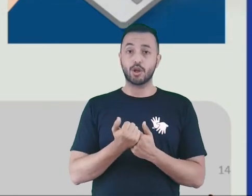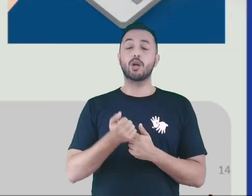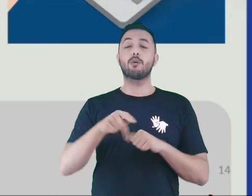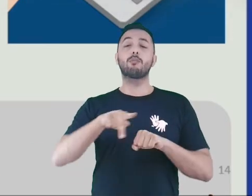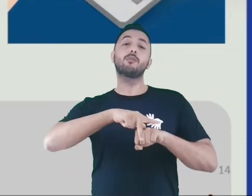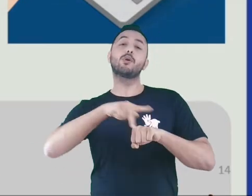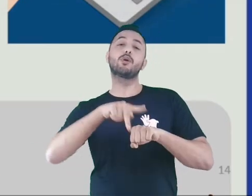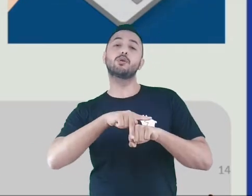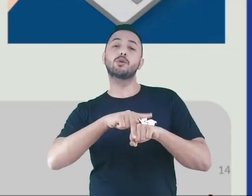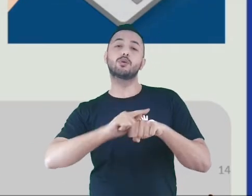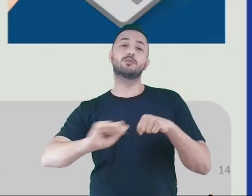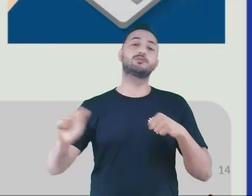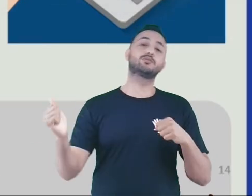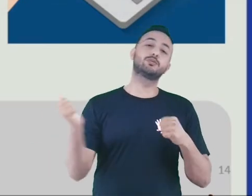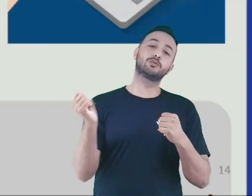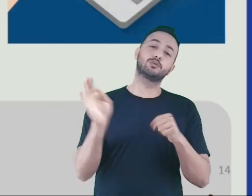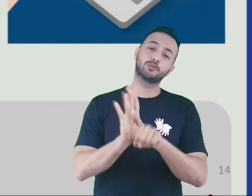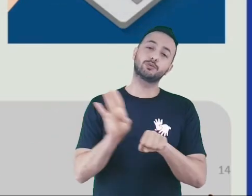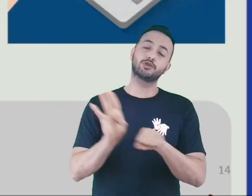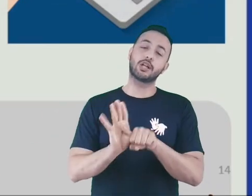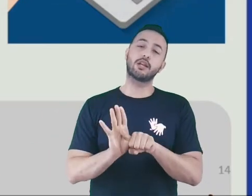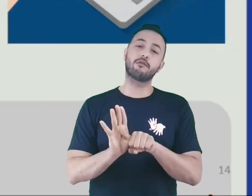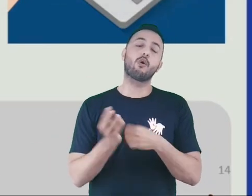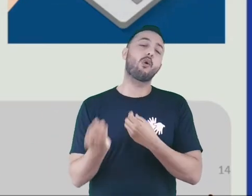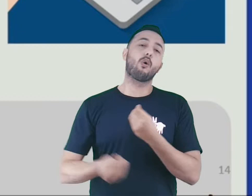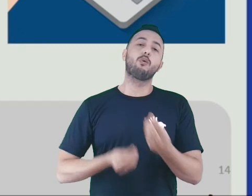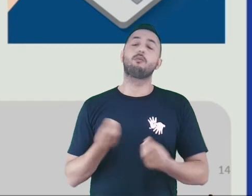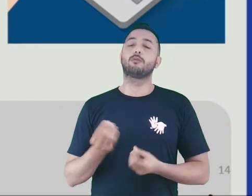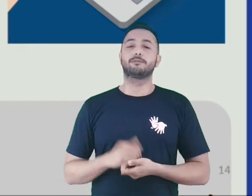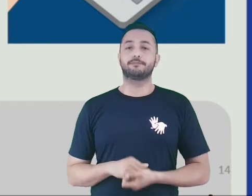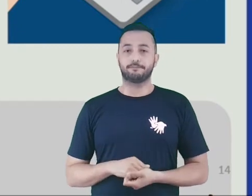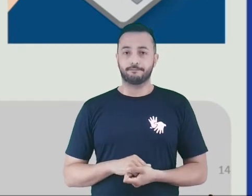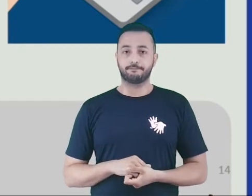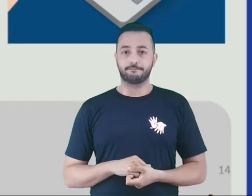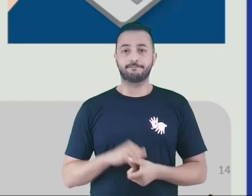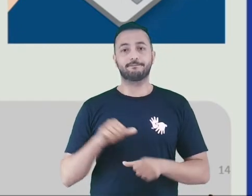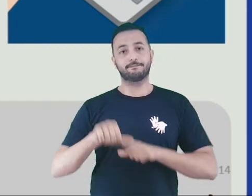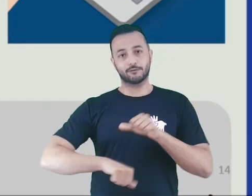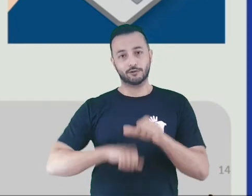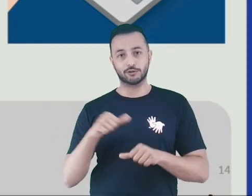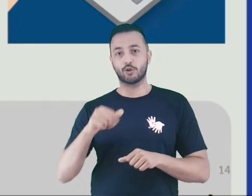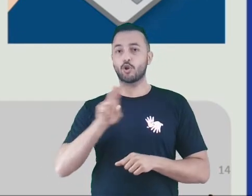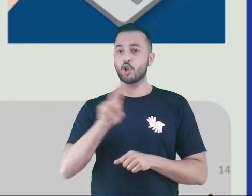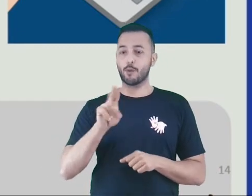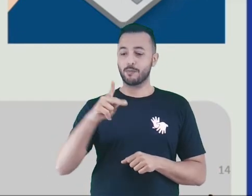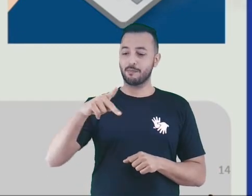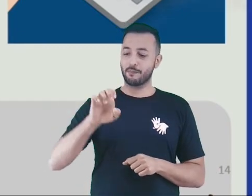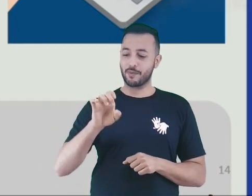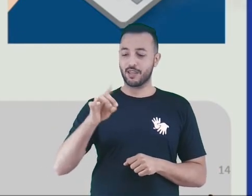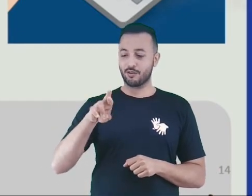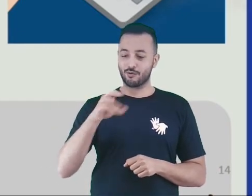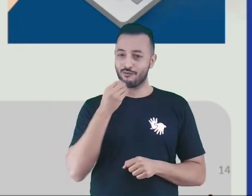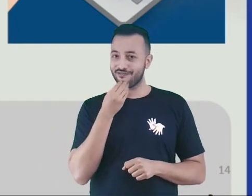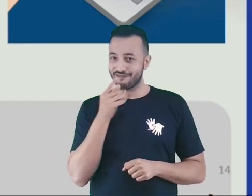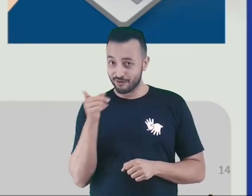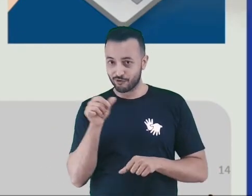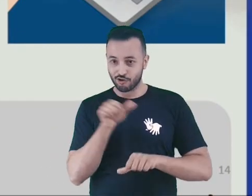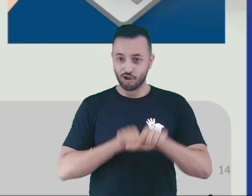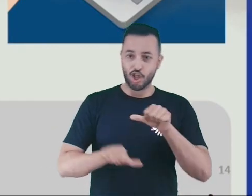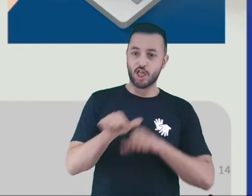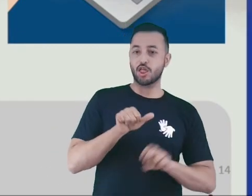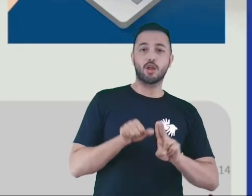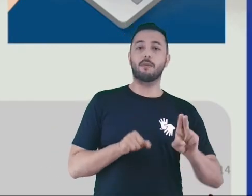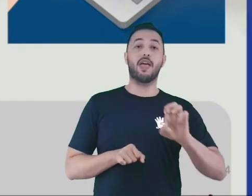pronome substantivo, como é que eu faria? Trocaria Pedro por ele.